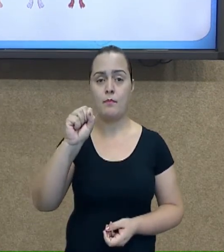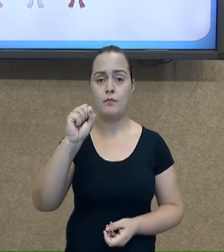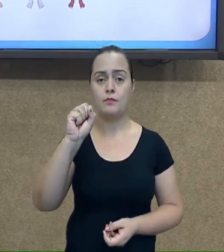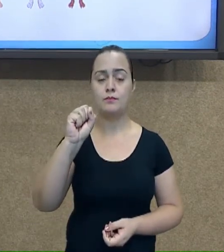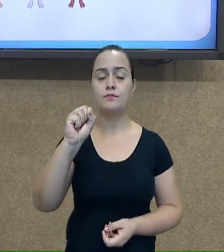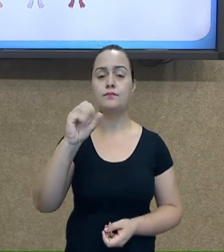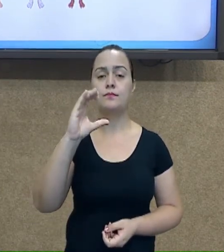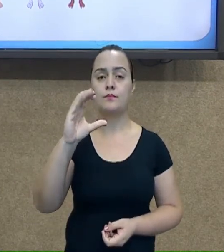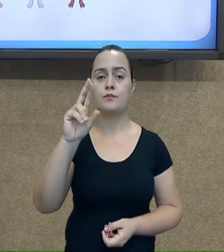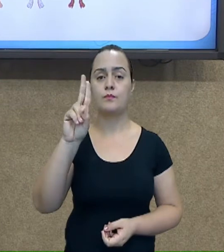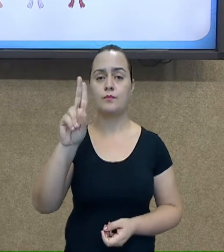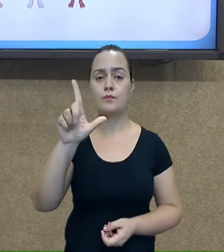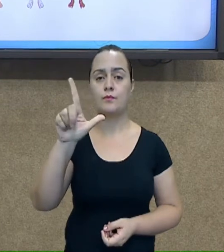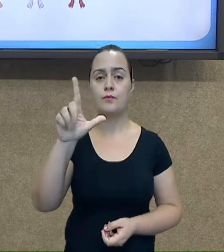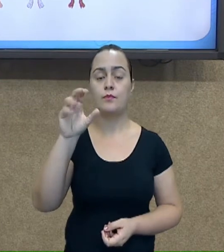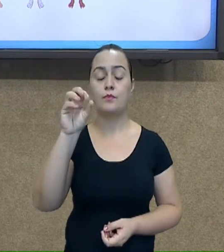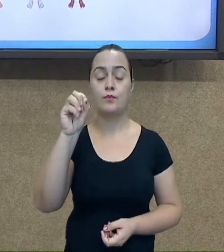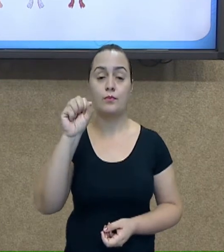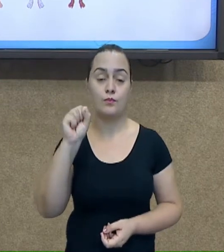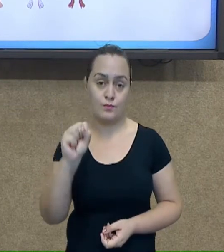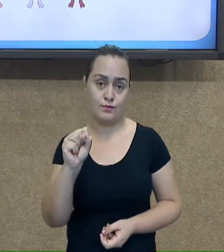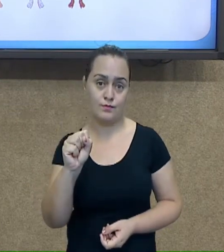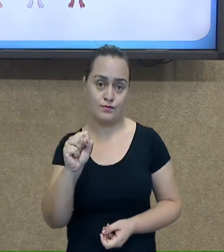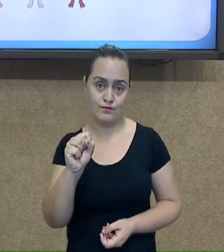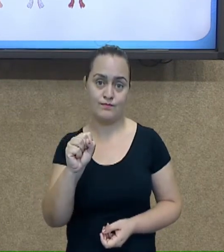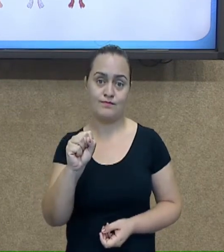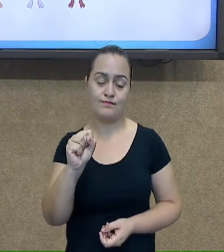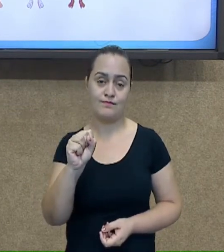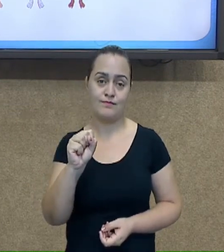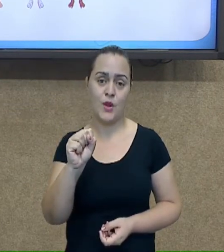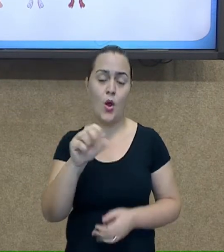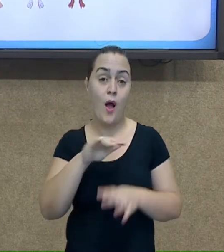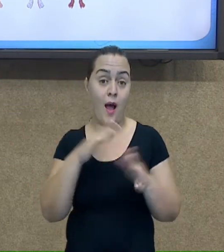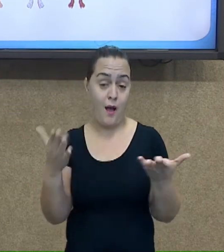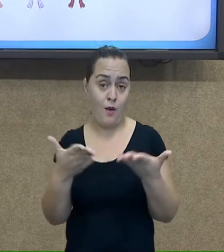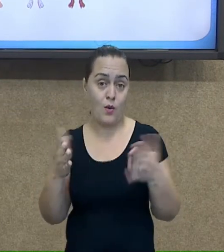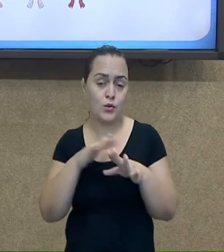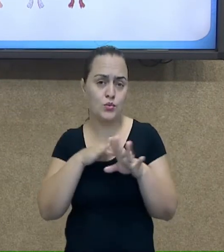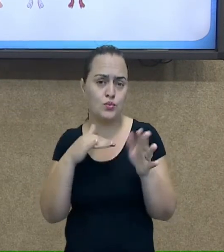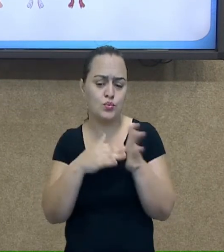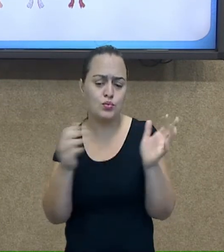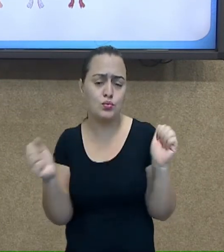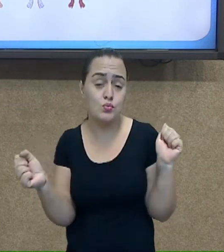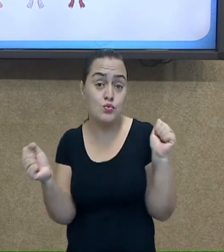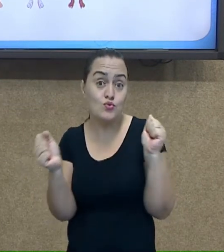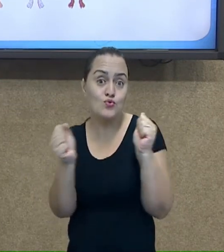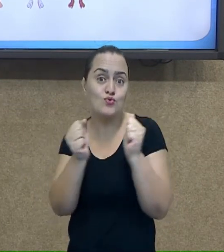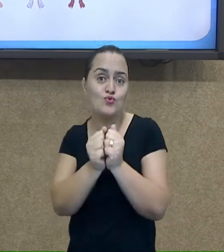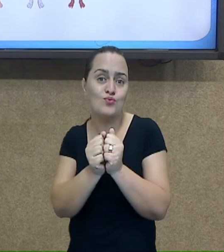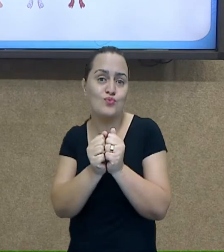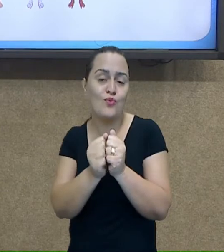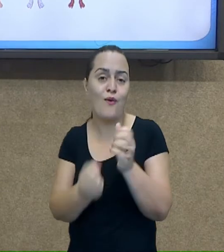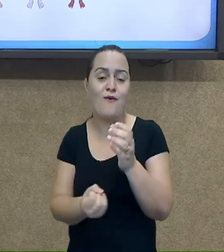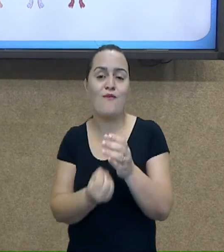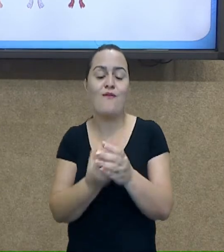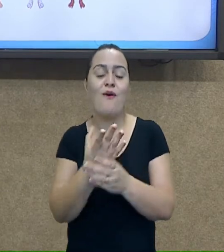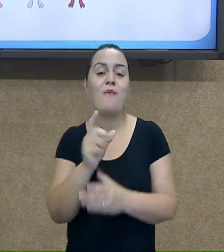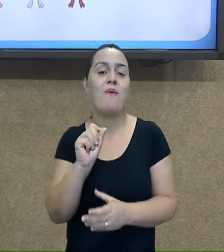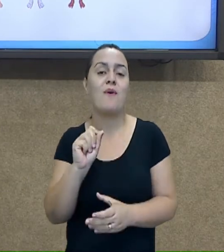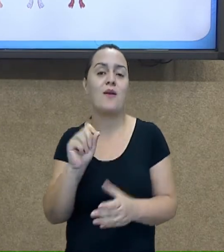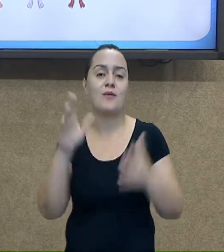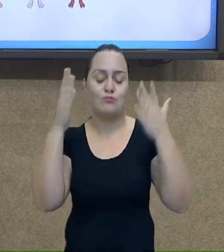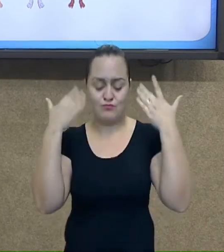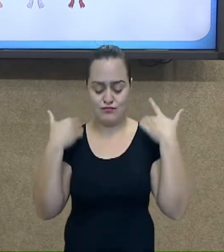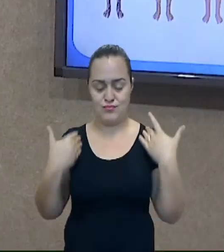muscular. O conjunto desses sistemas é que realmente vai constituir o